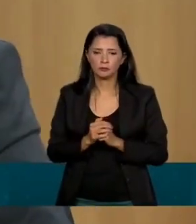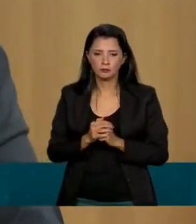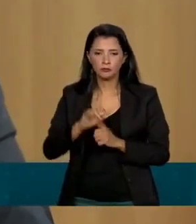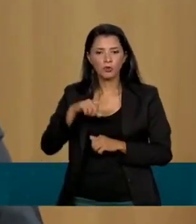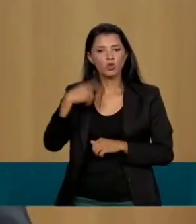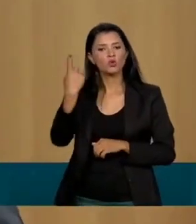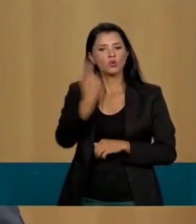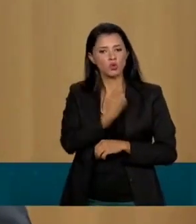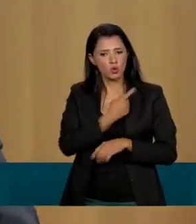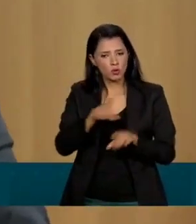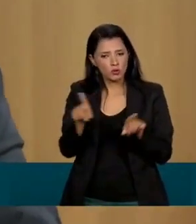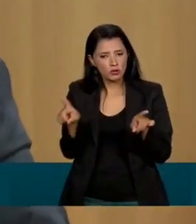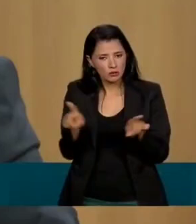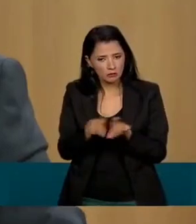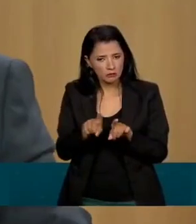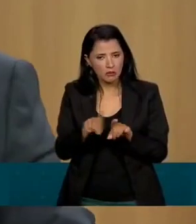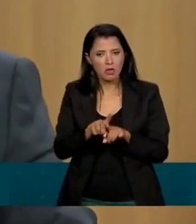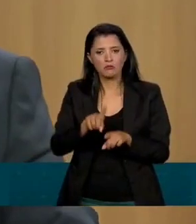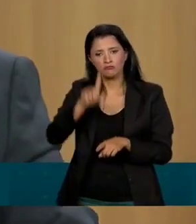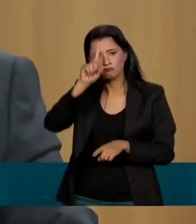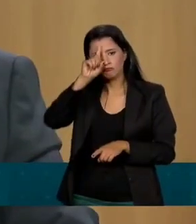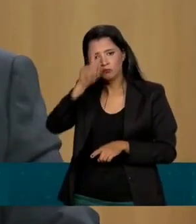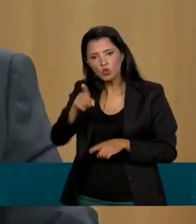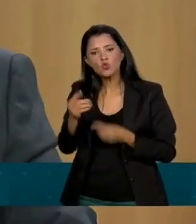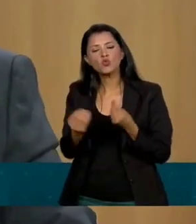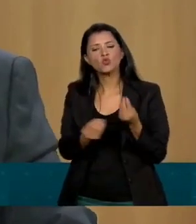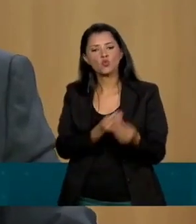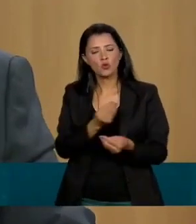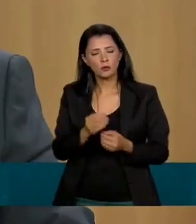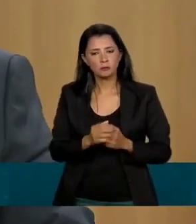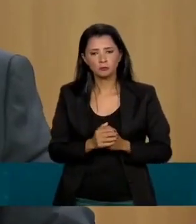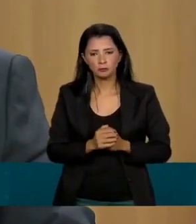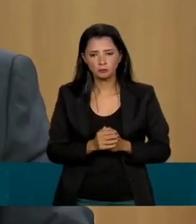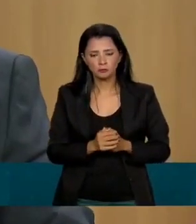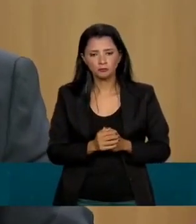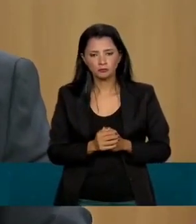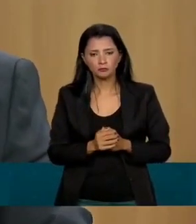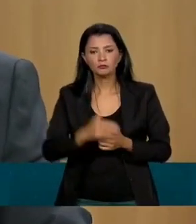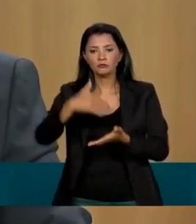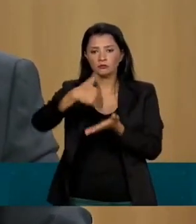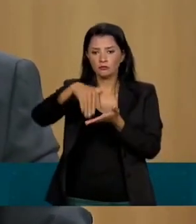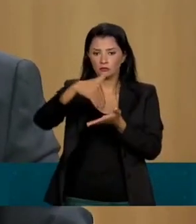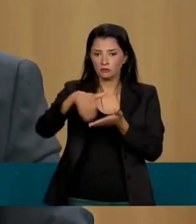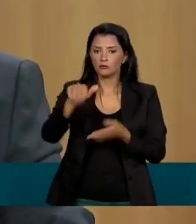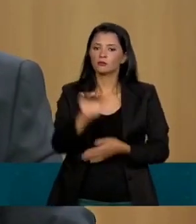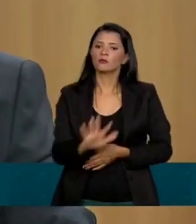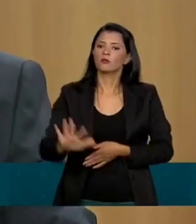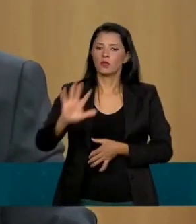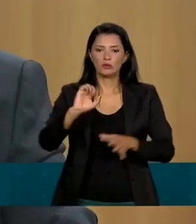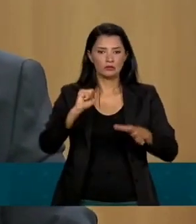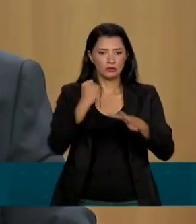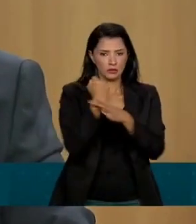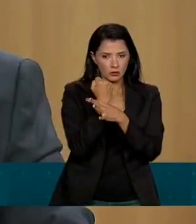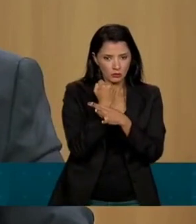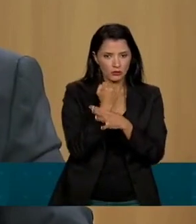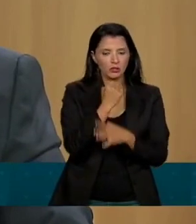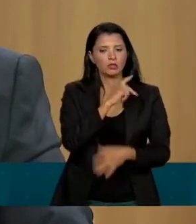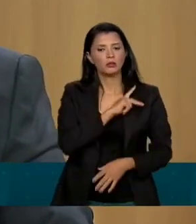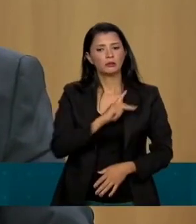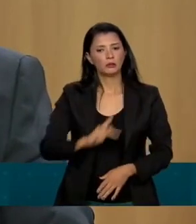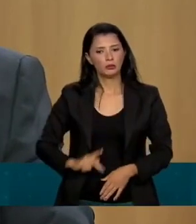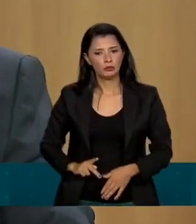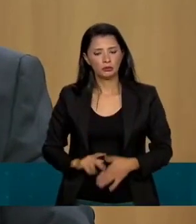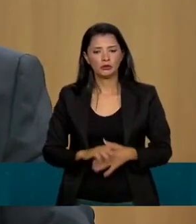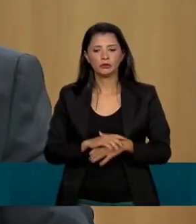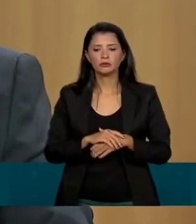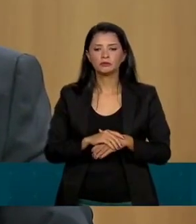Nós estamos também determinando que a Secretaria Nacional de Segurança Pública